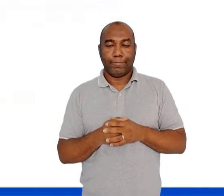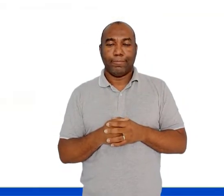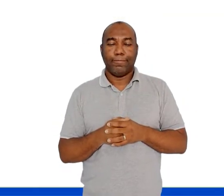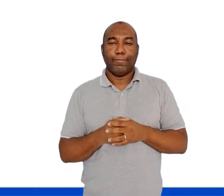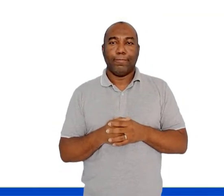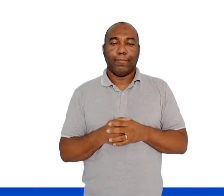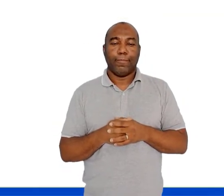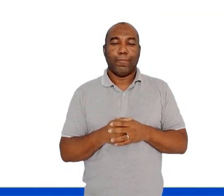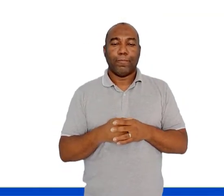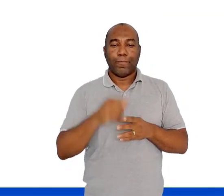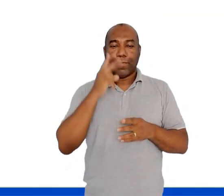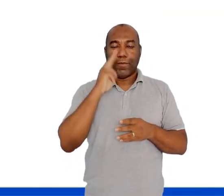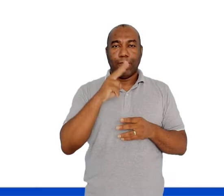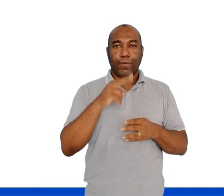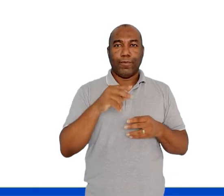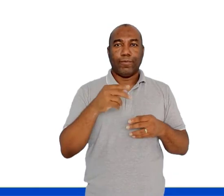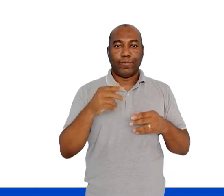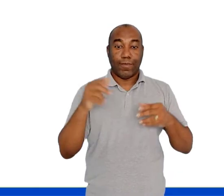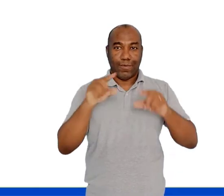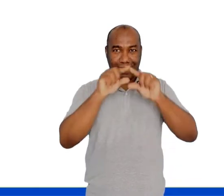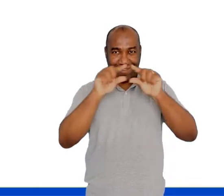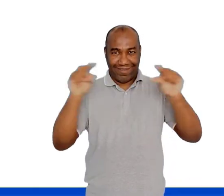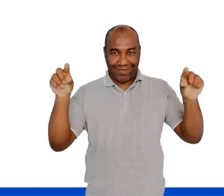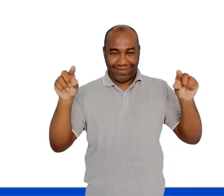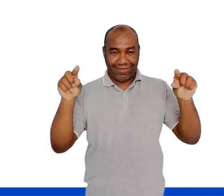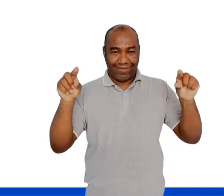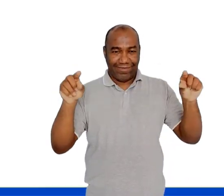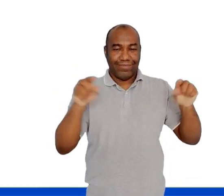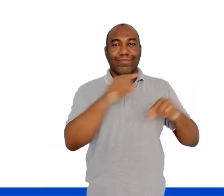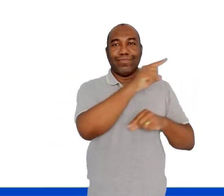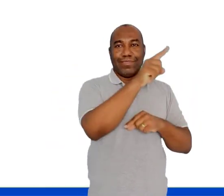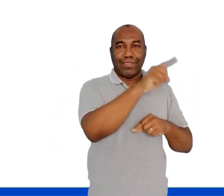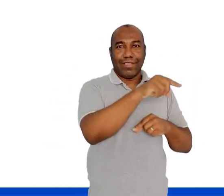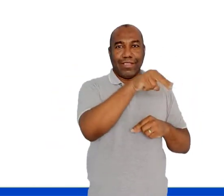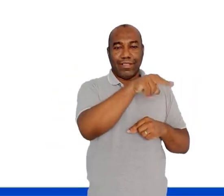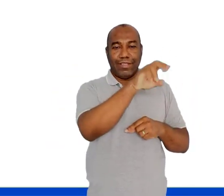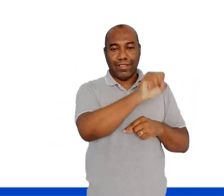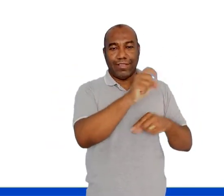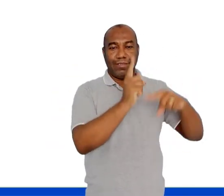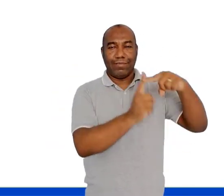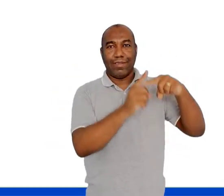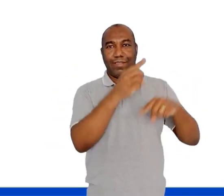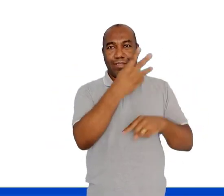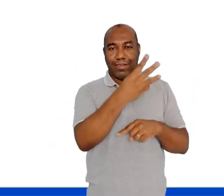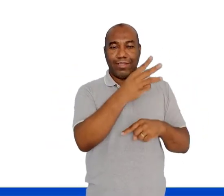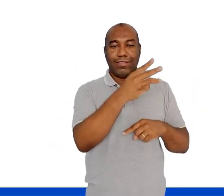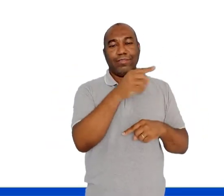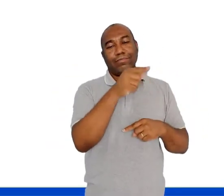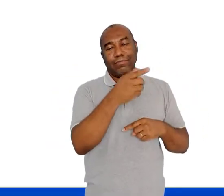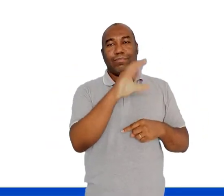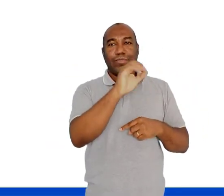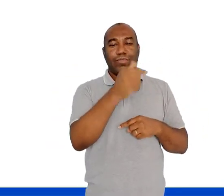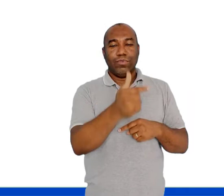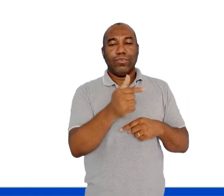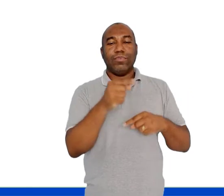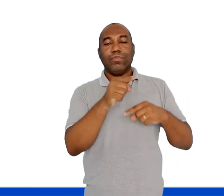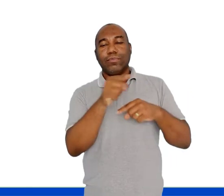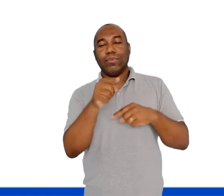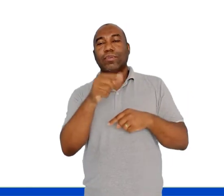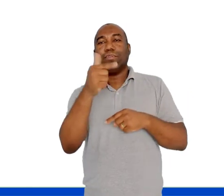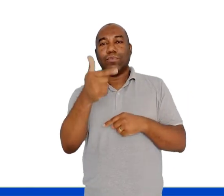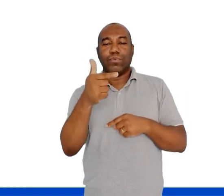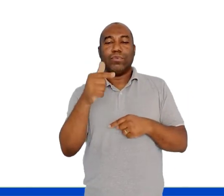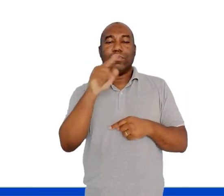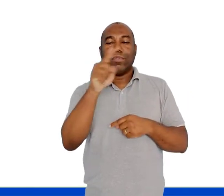Eu tenho a reação química, agora ela está balanceada. Vocês vão aprender a balancear uma equação química também. Os exercícios, geralmente, eles